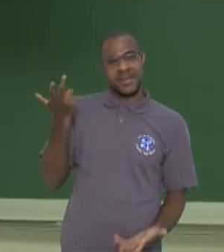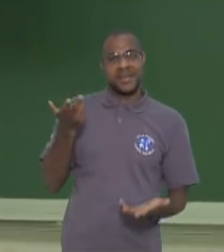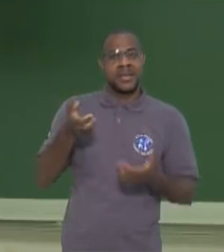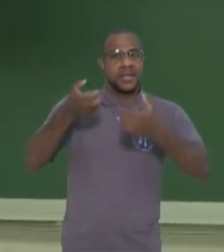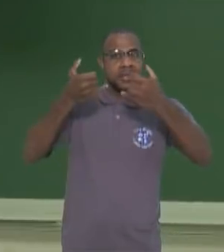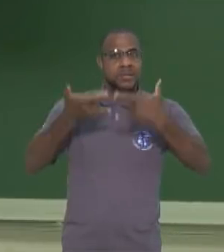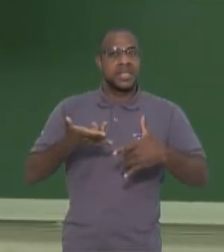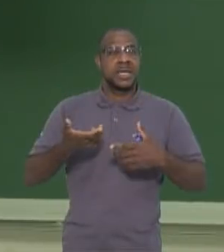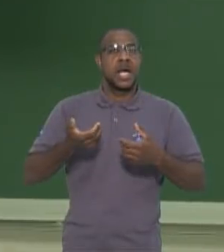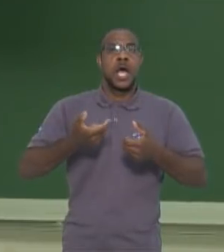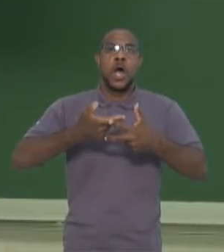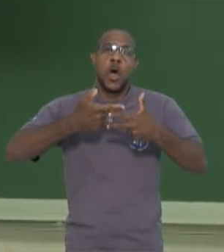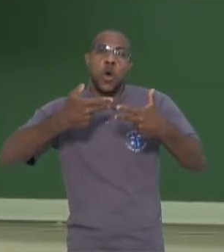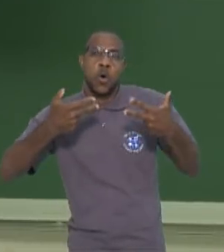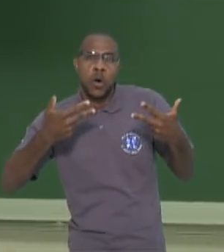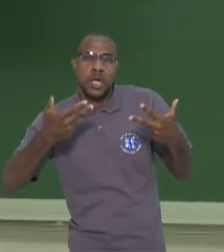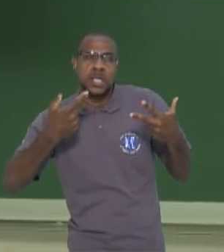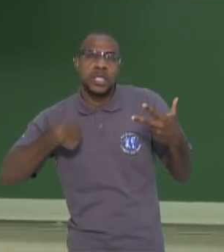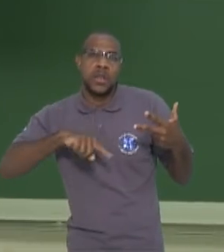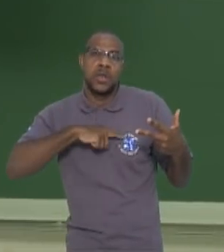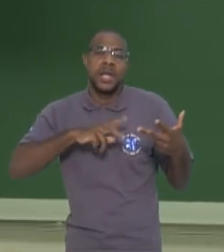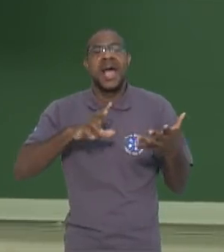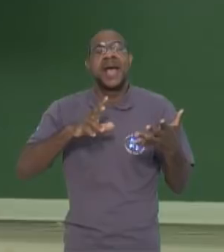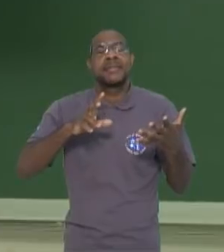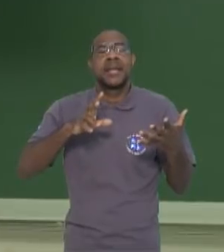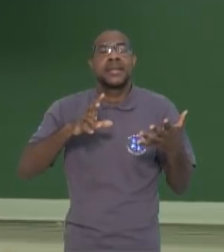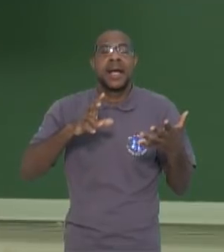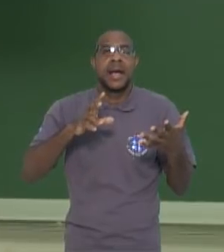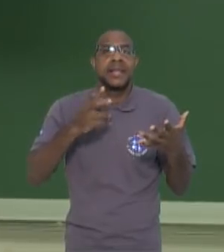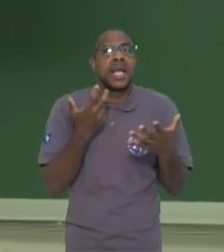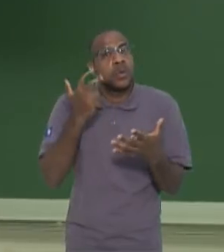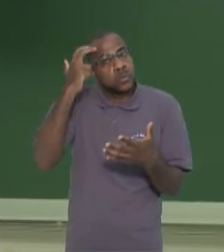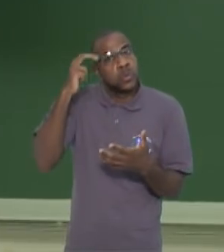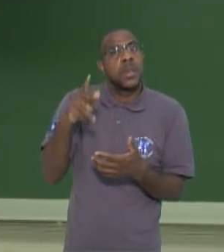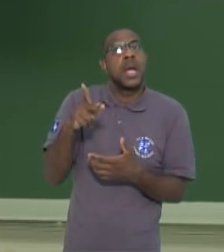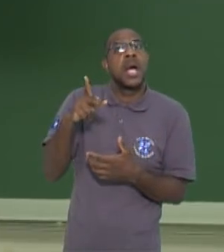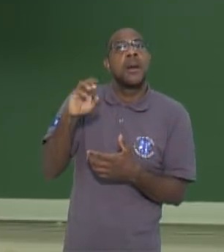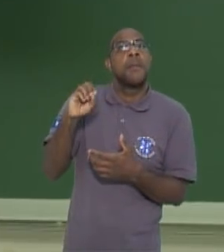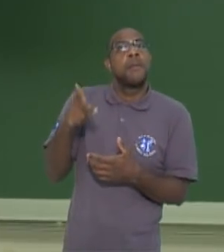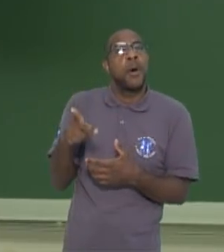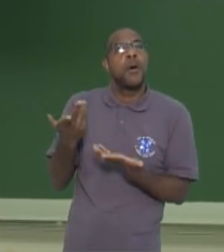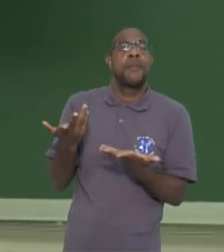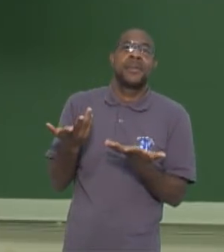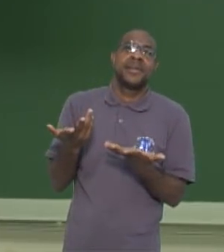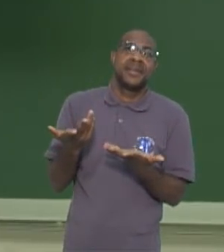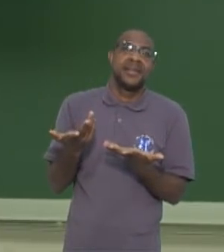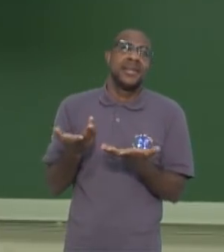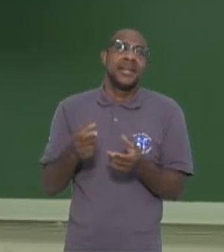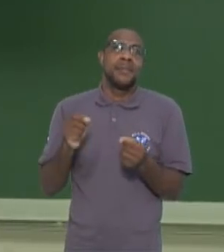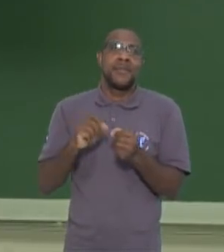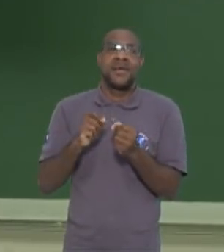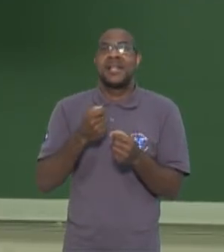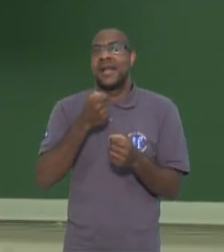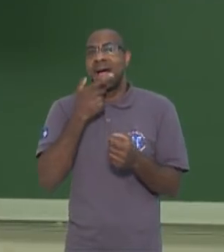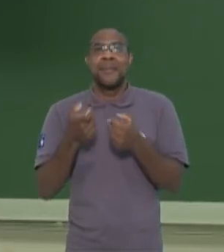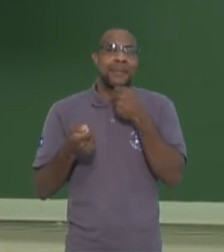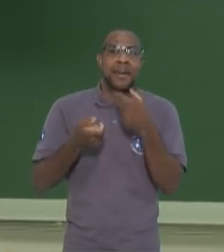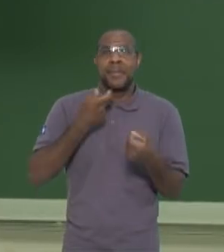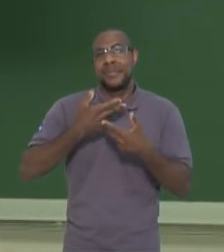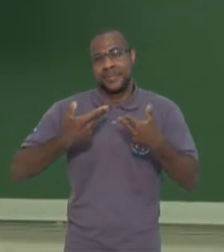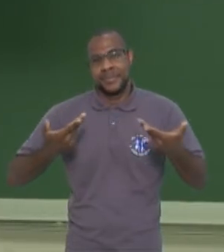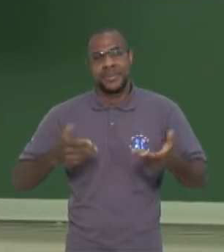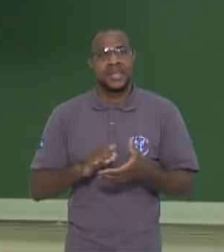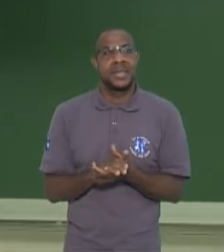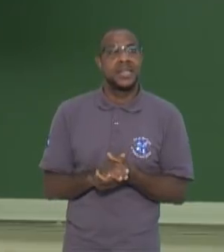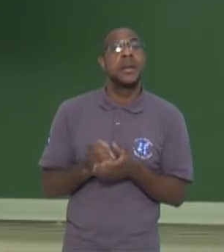elementos da cultura pop para satirizar, para fazer graça dessas coisas.